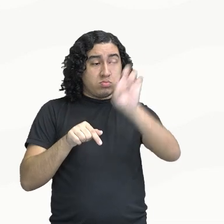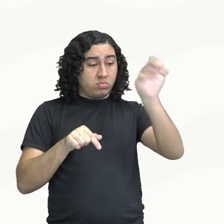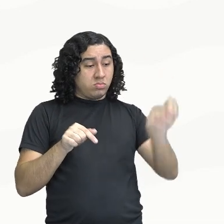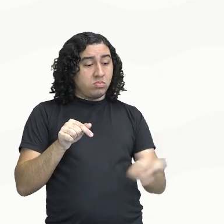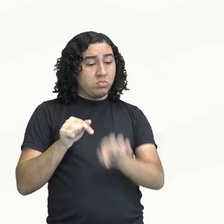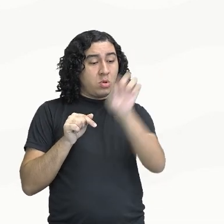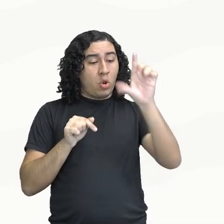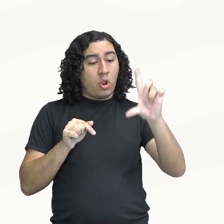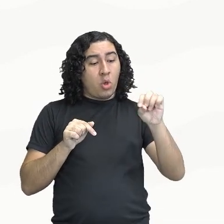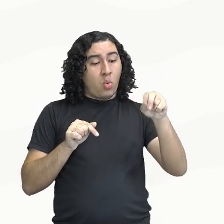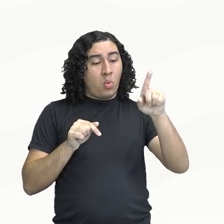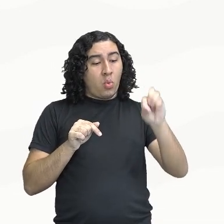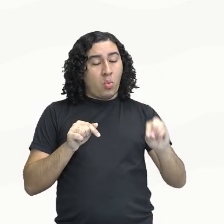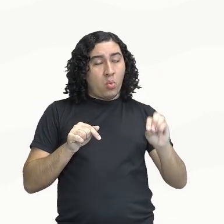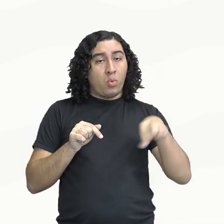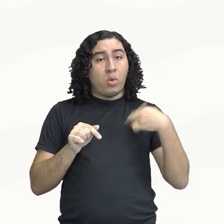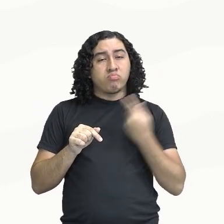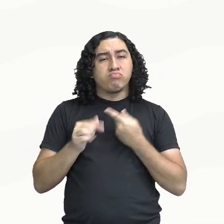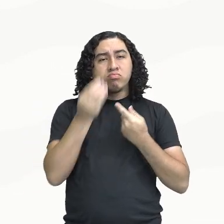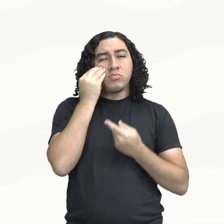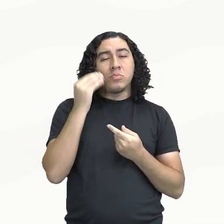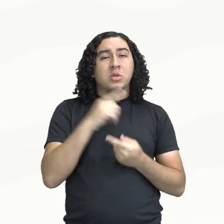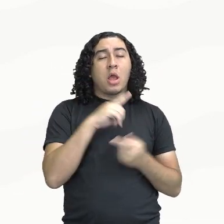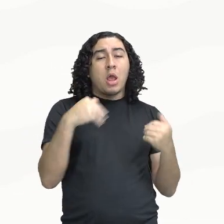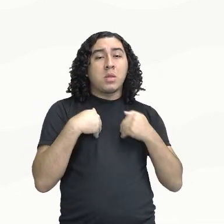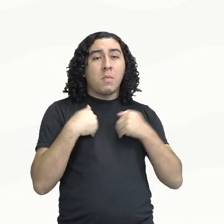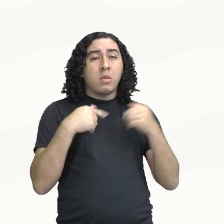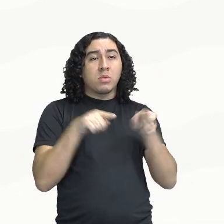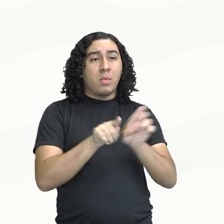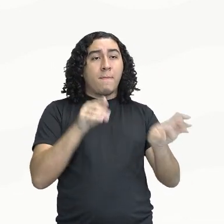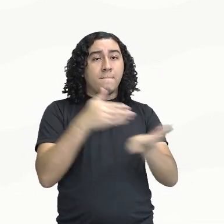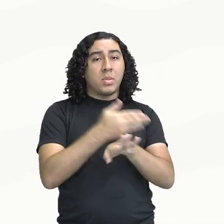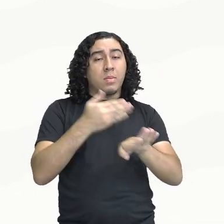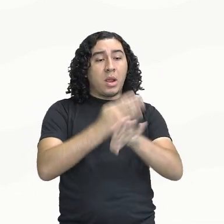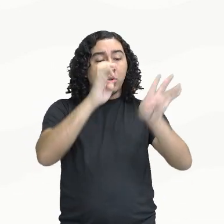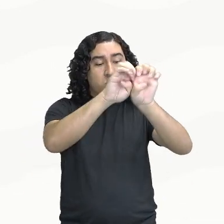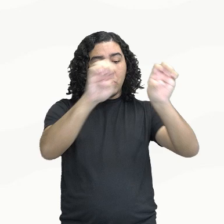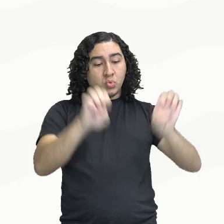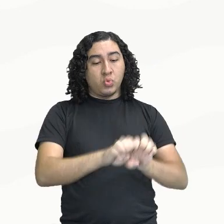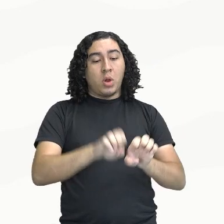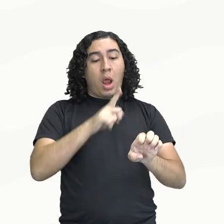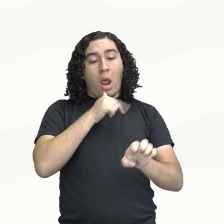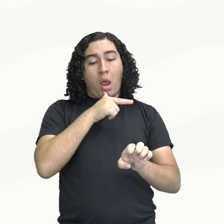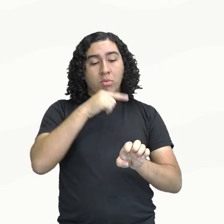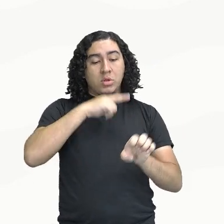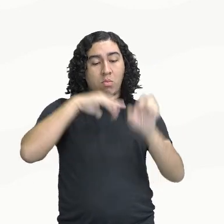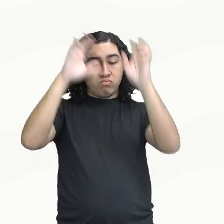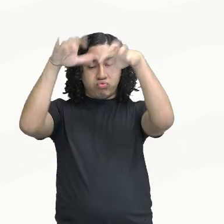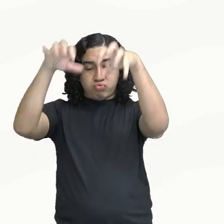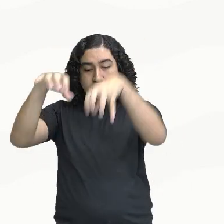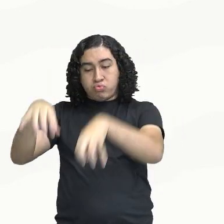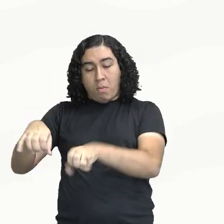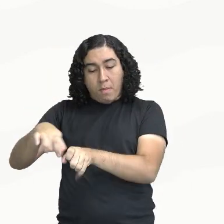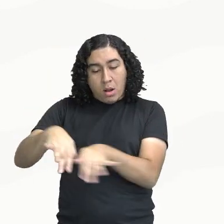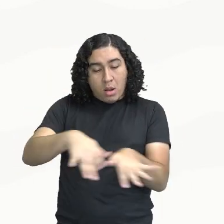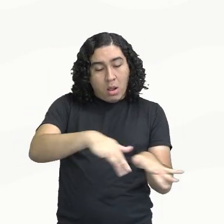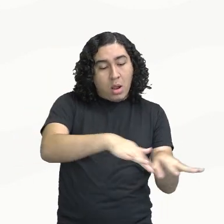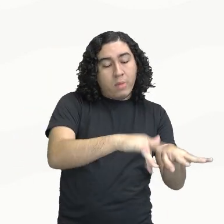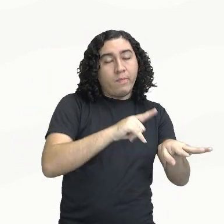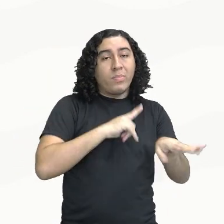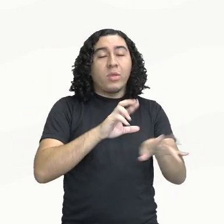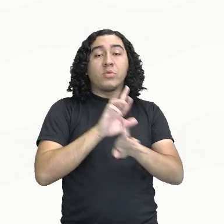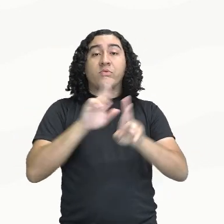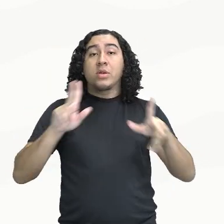vemos aqui, nós estamos colocando os seres vivos também. Então, a água precipitada pela chuva percorre uma jornada mais